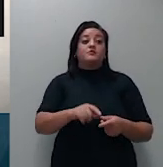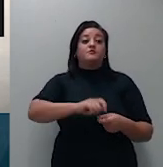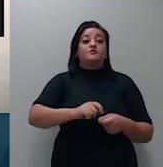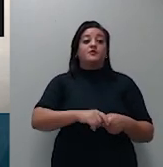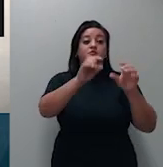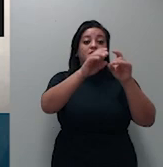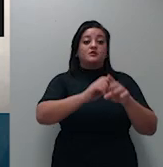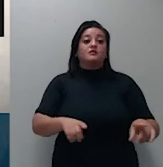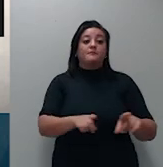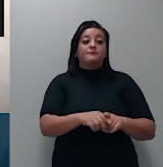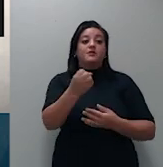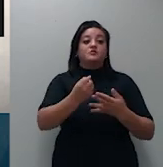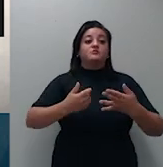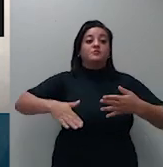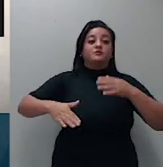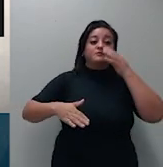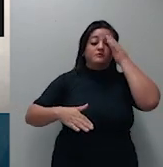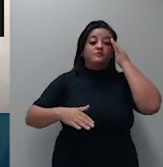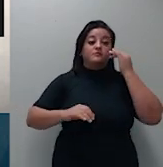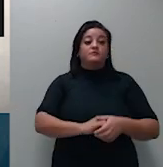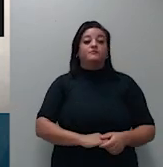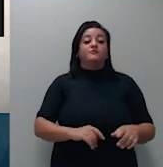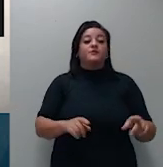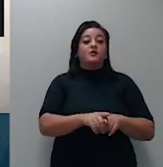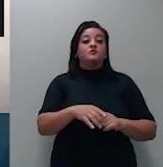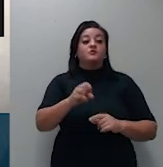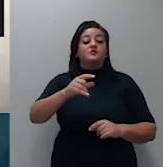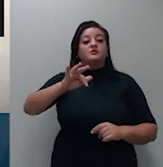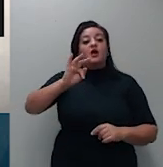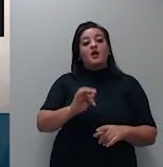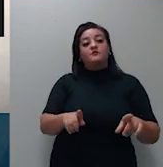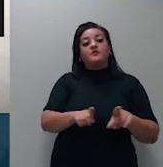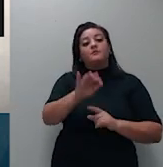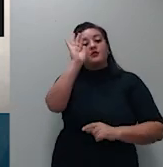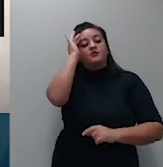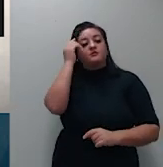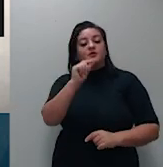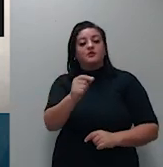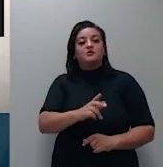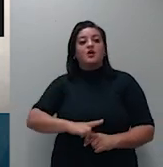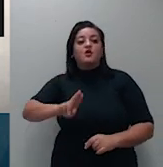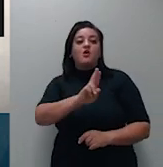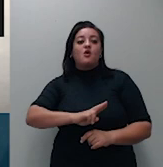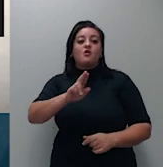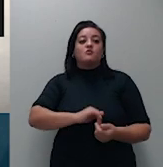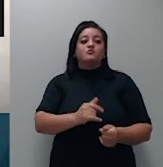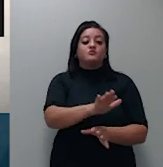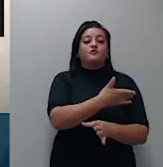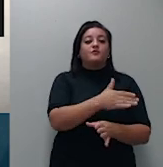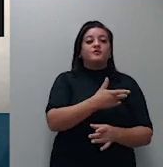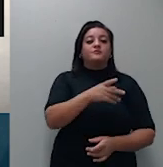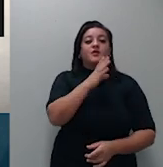colendo Supremo Tribunal Federal no entendimento de que a autorização do apartamento